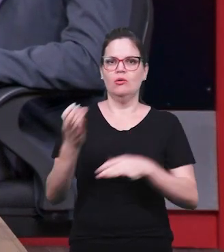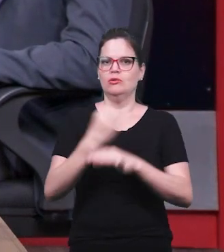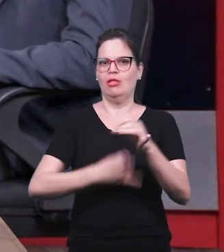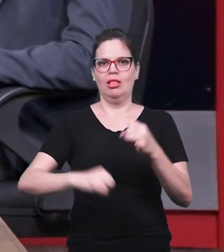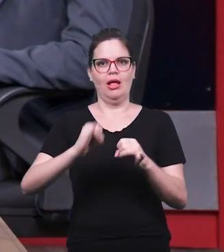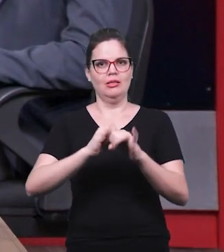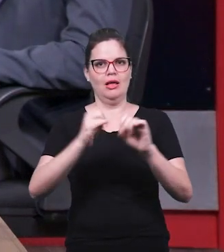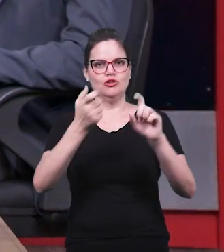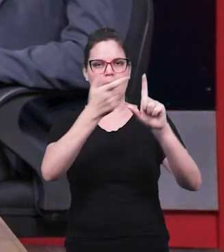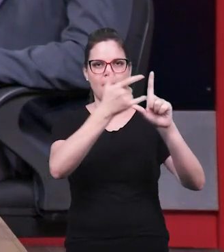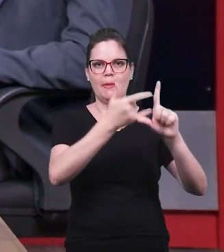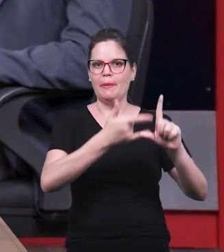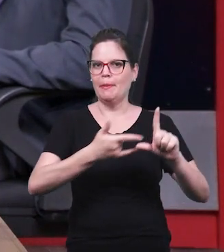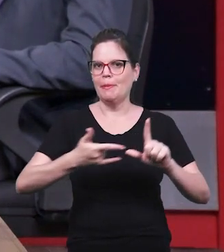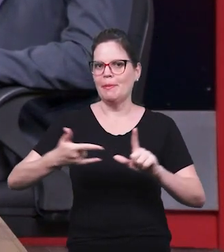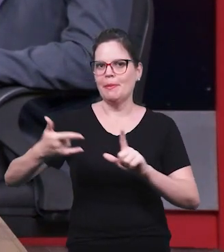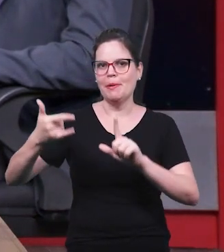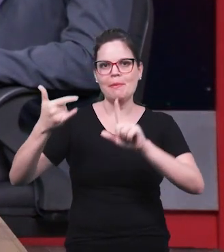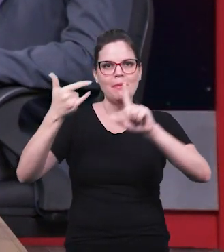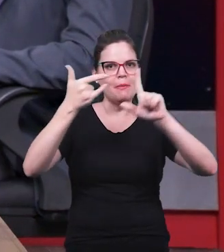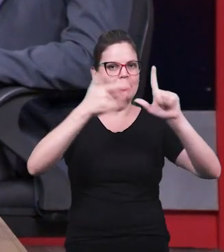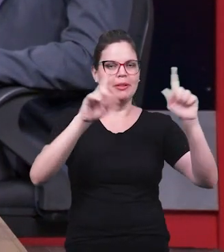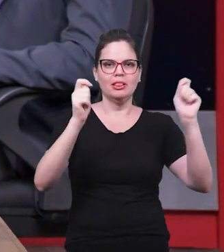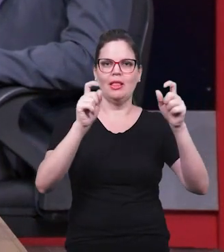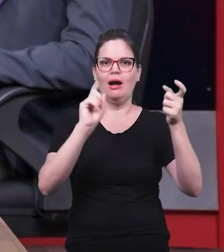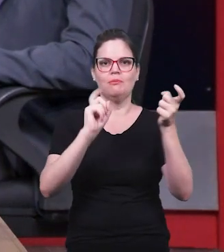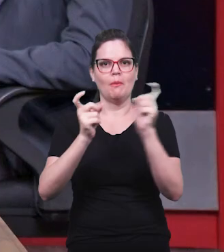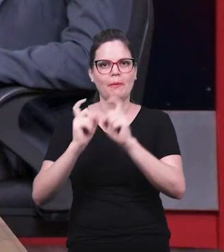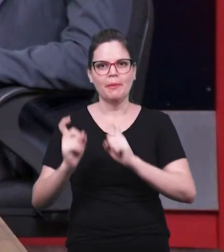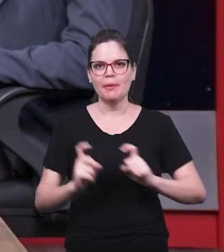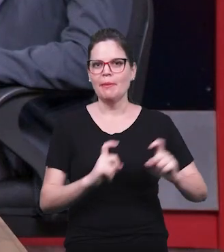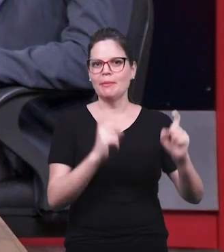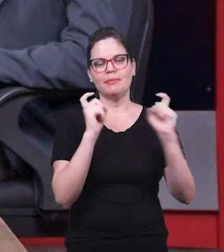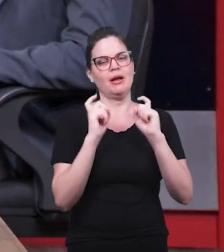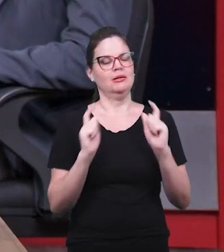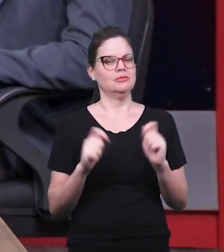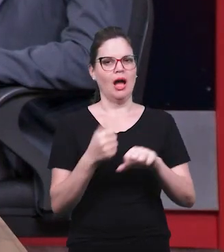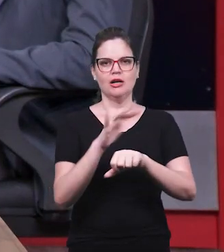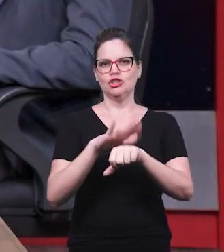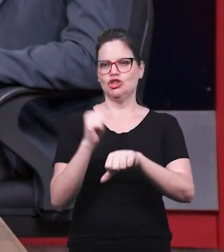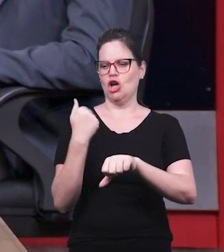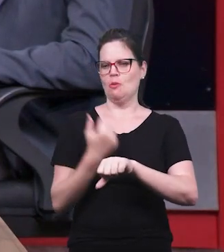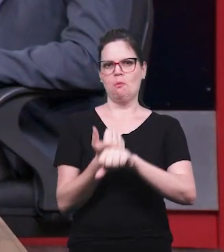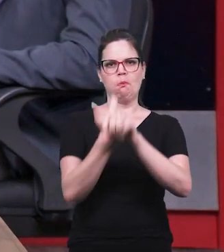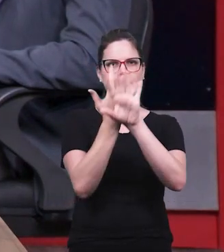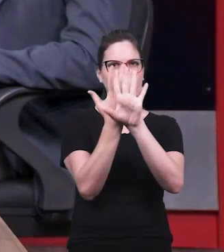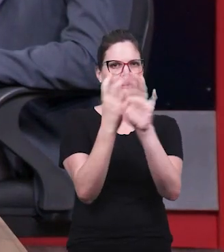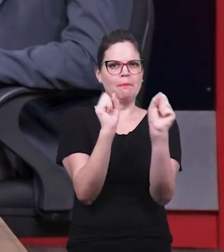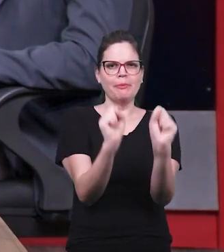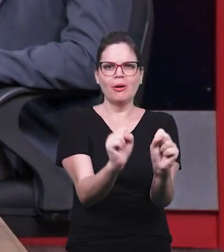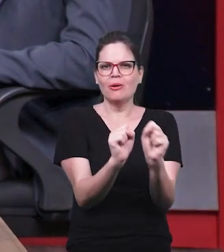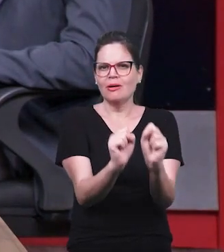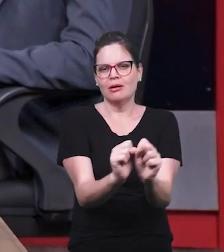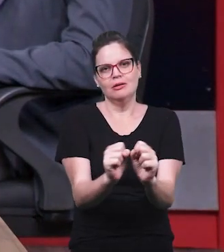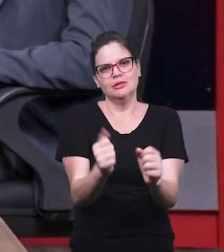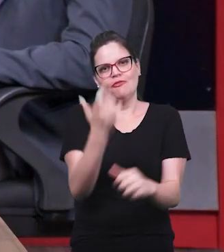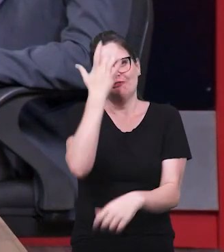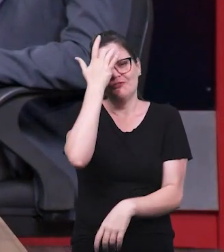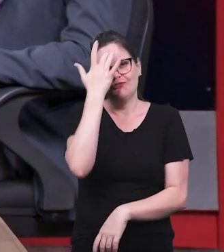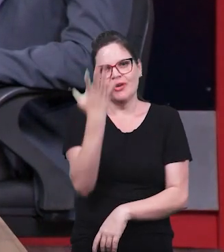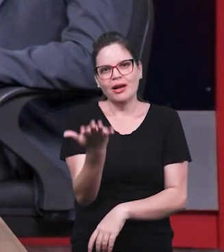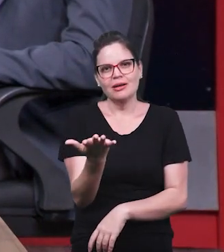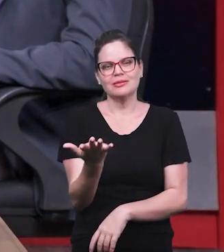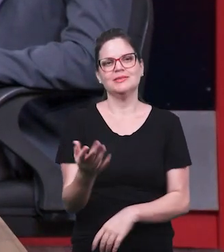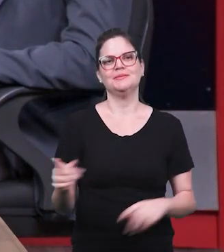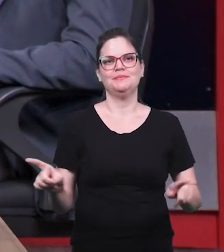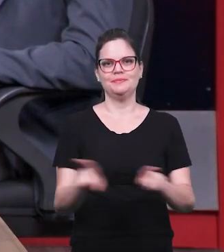muito difundida, então a gente tem as reuniões em videochamada, né? E é muito mais facilitado. Auxiliou